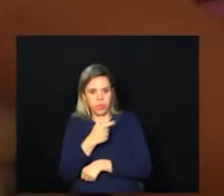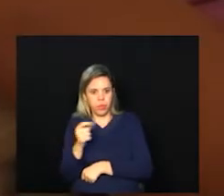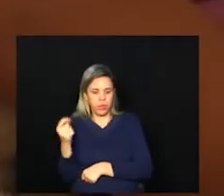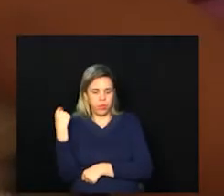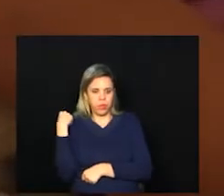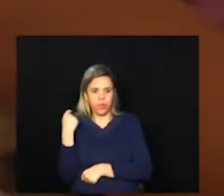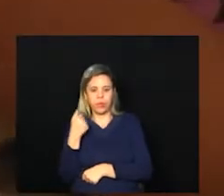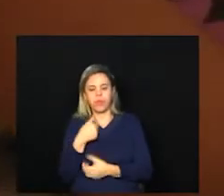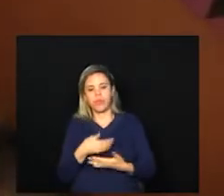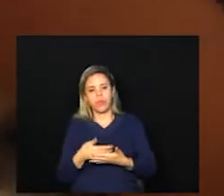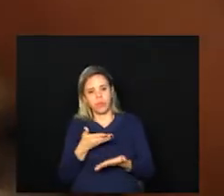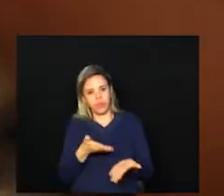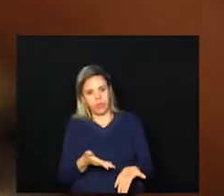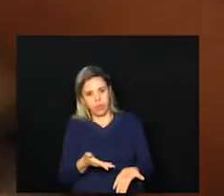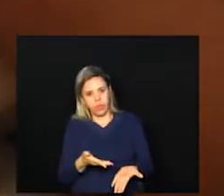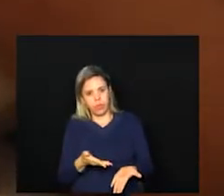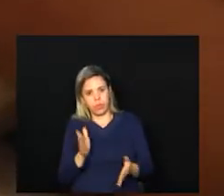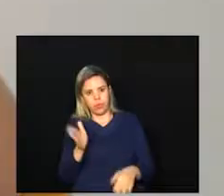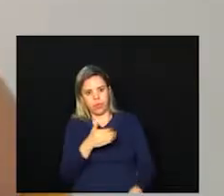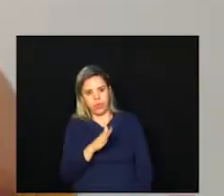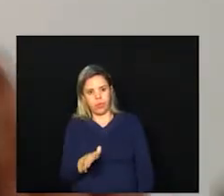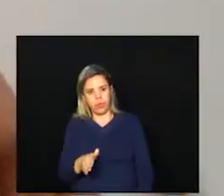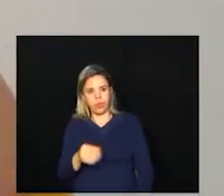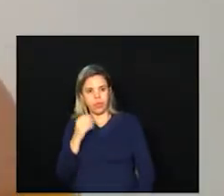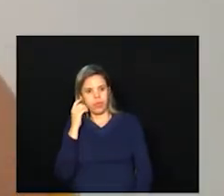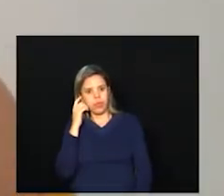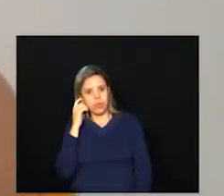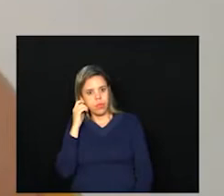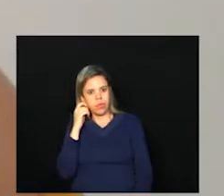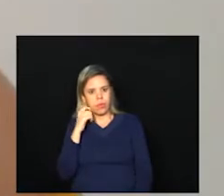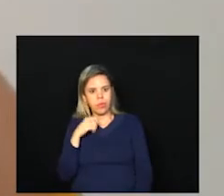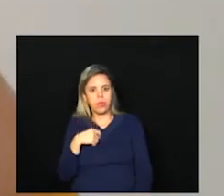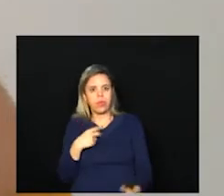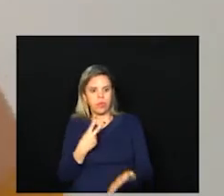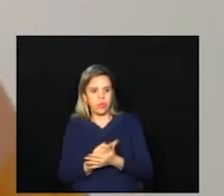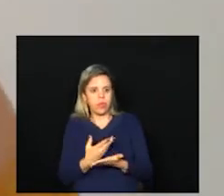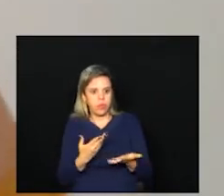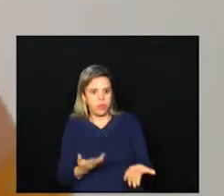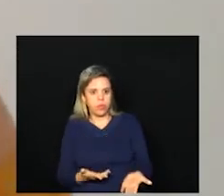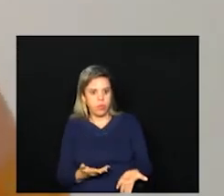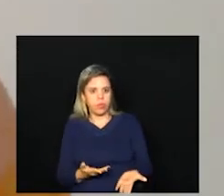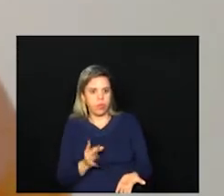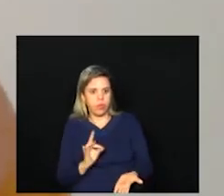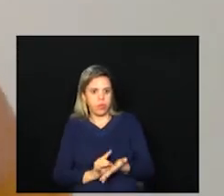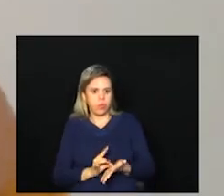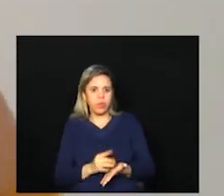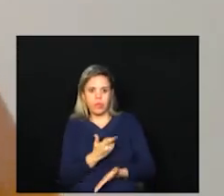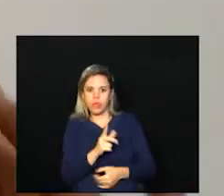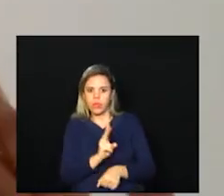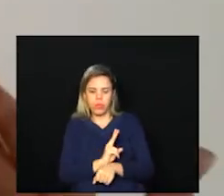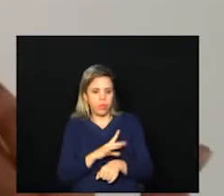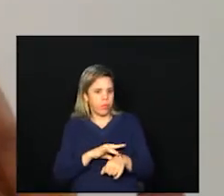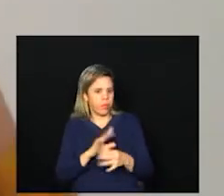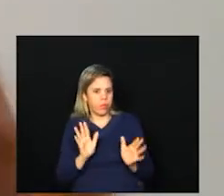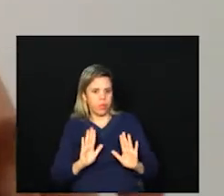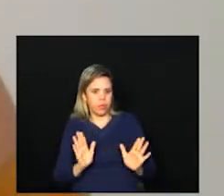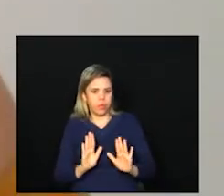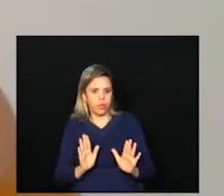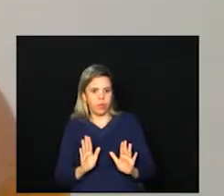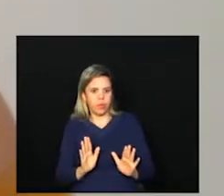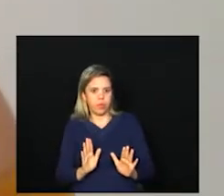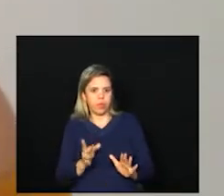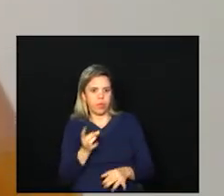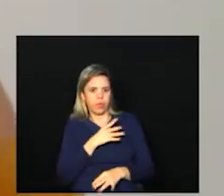A maternidade foi adiada. A gente adiou mesmo pelo fato da insegurança, pelo fato